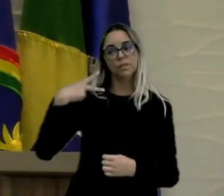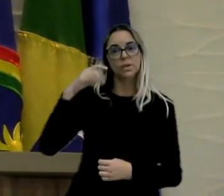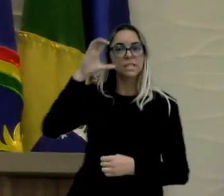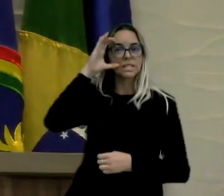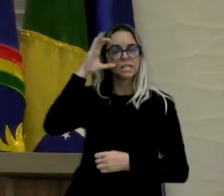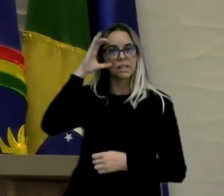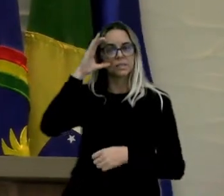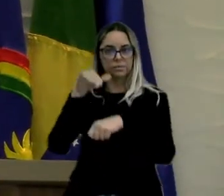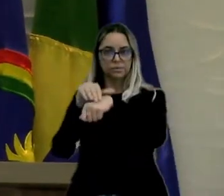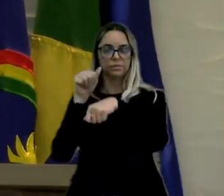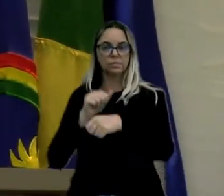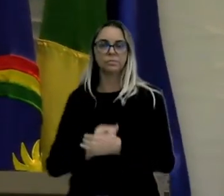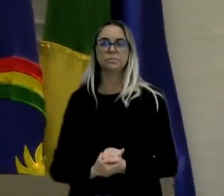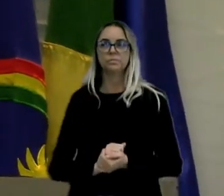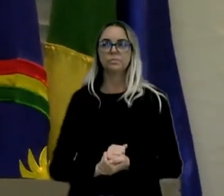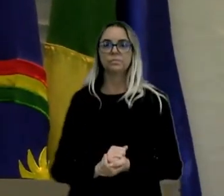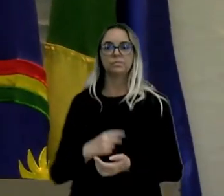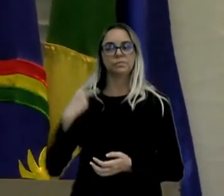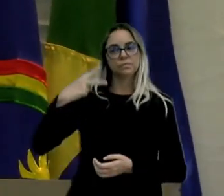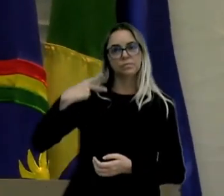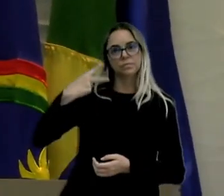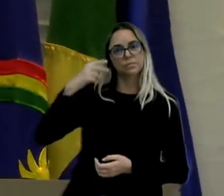Cícera vereadora